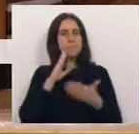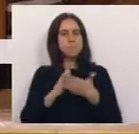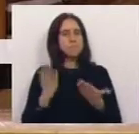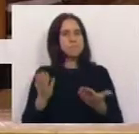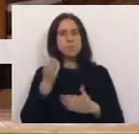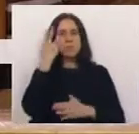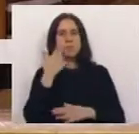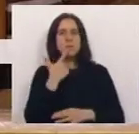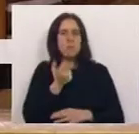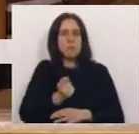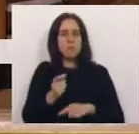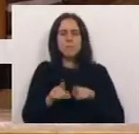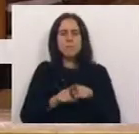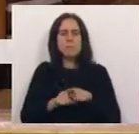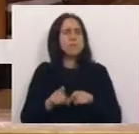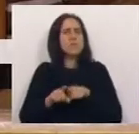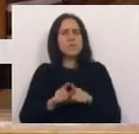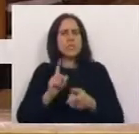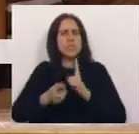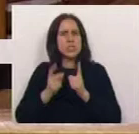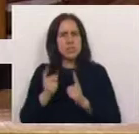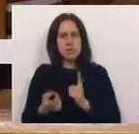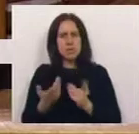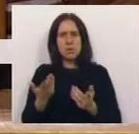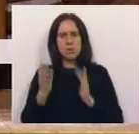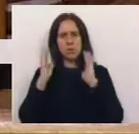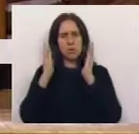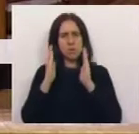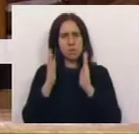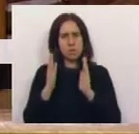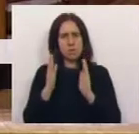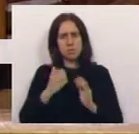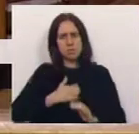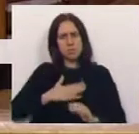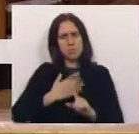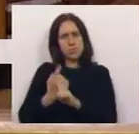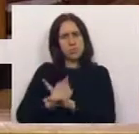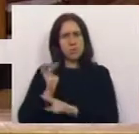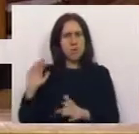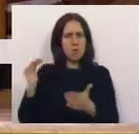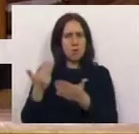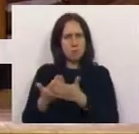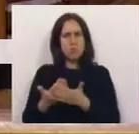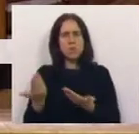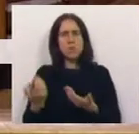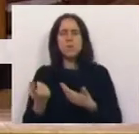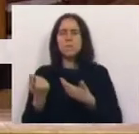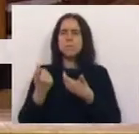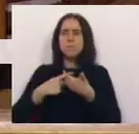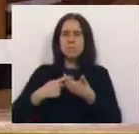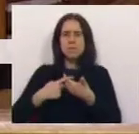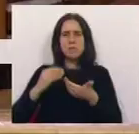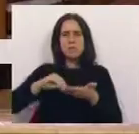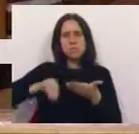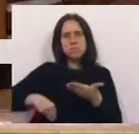tem sido a política de concessões rodoviárias nos últimos anos, com as chamadas parcerias público-privadas,